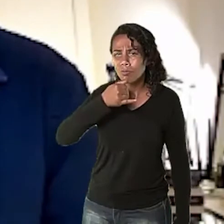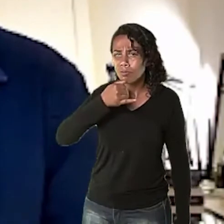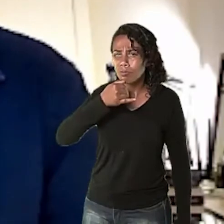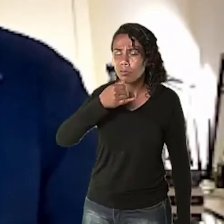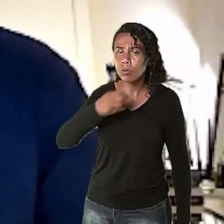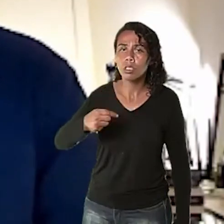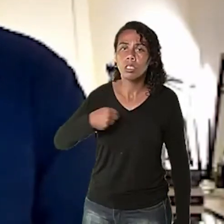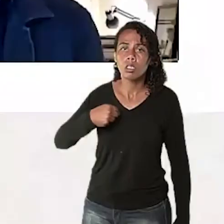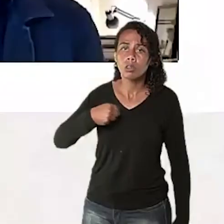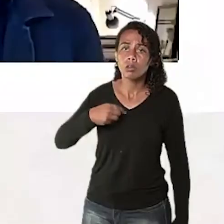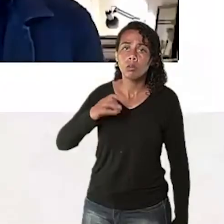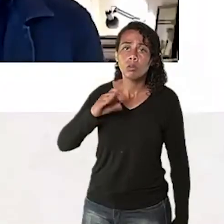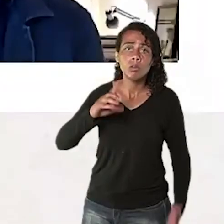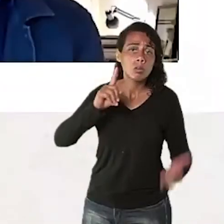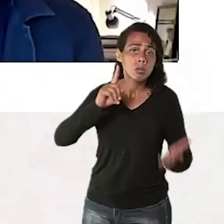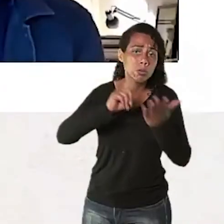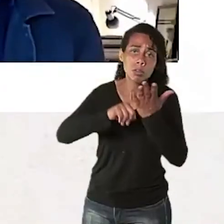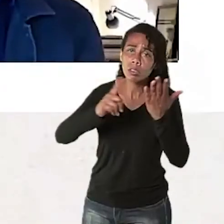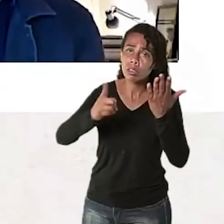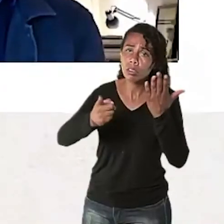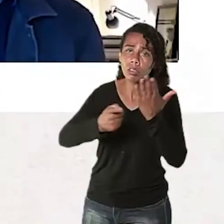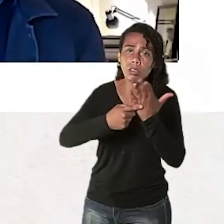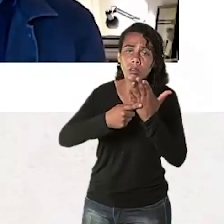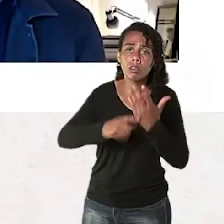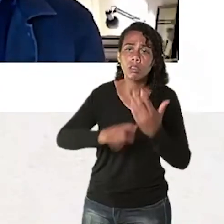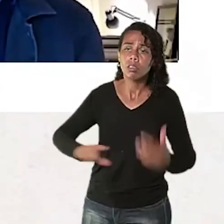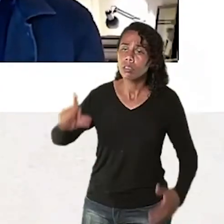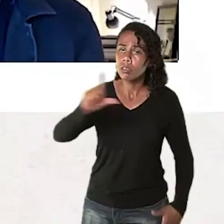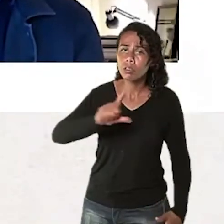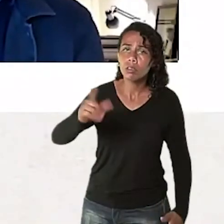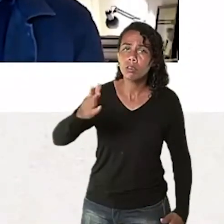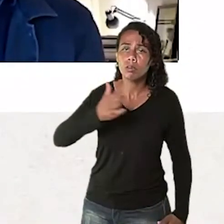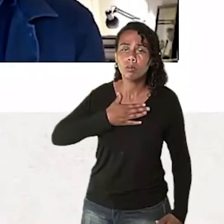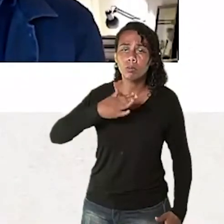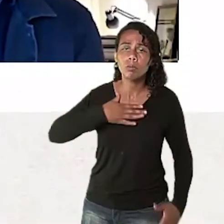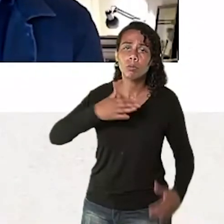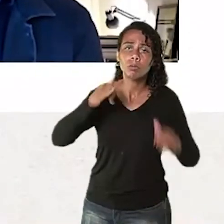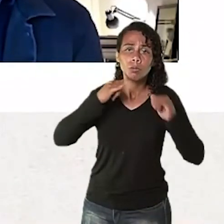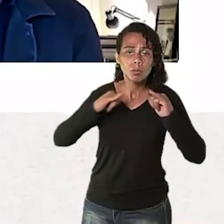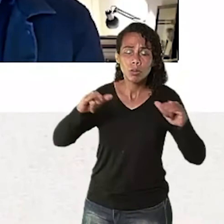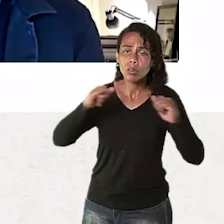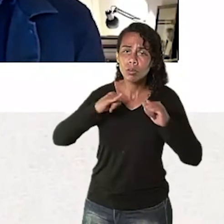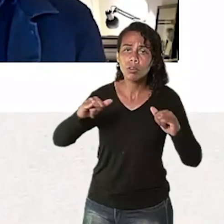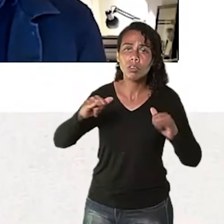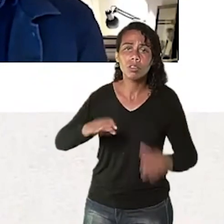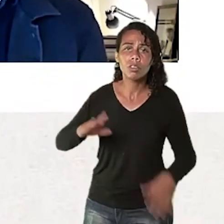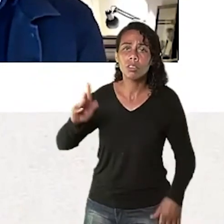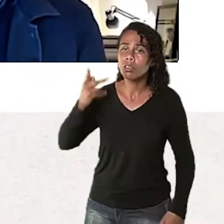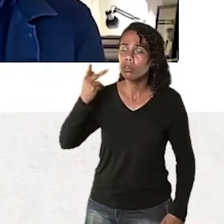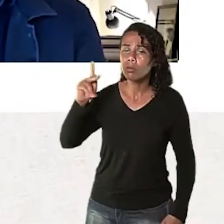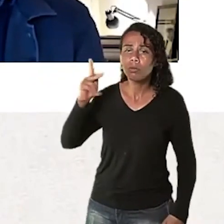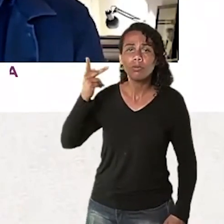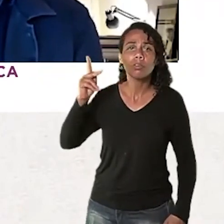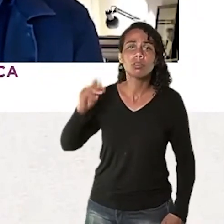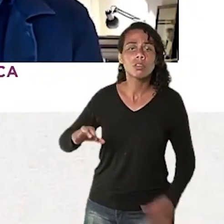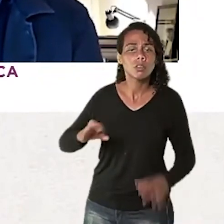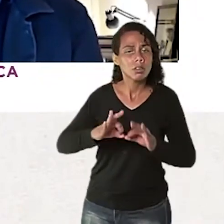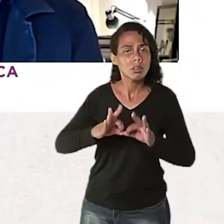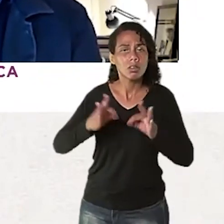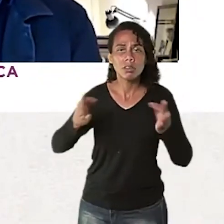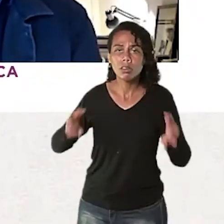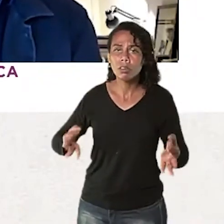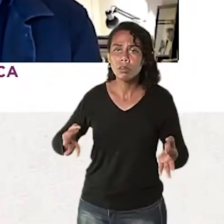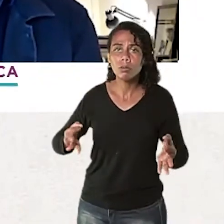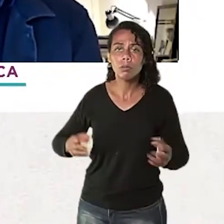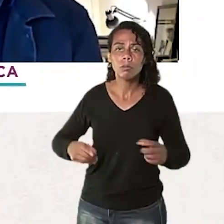Então, quantas vezes isso já foi feito na vida, aí, na história? Tem muitas versões. Só